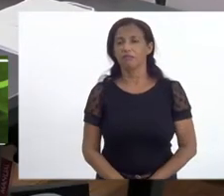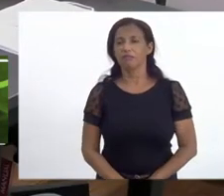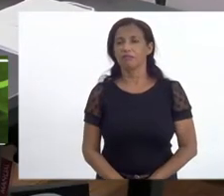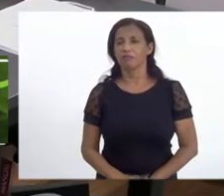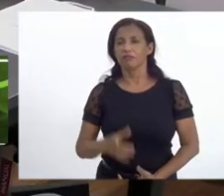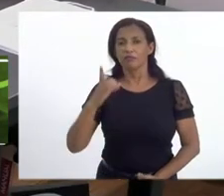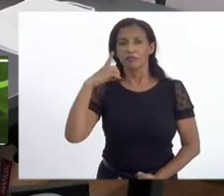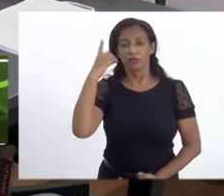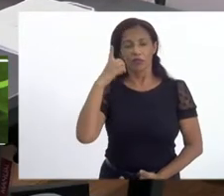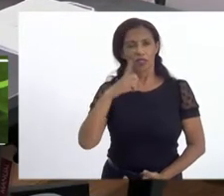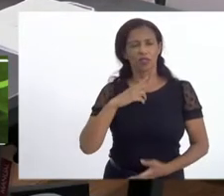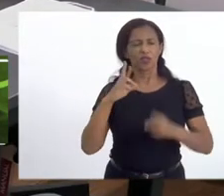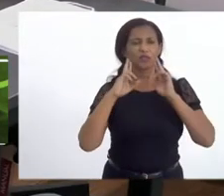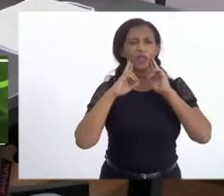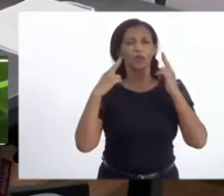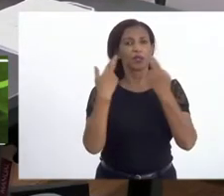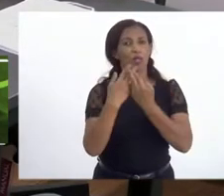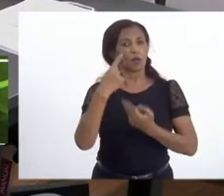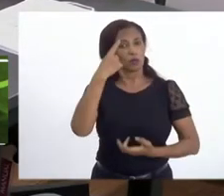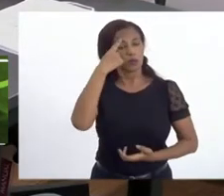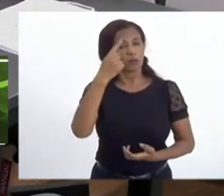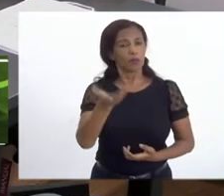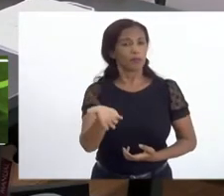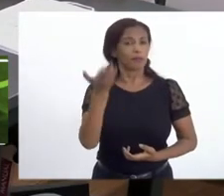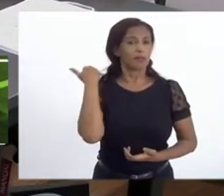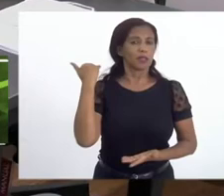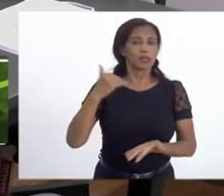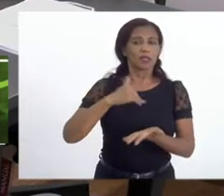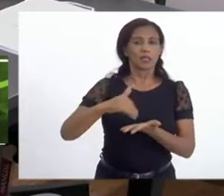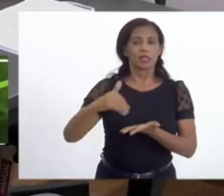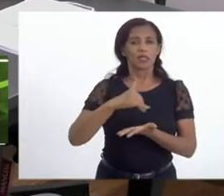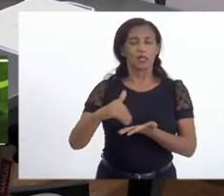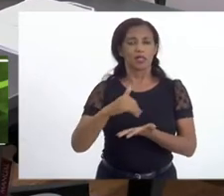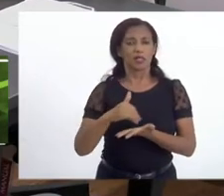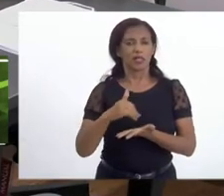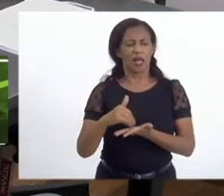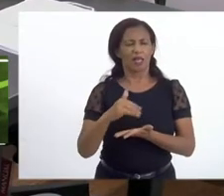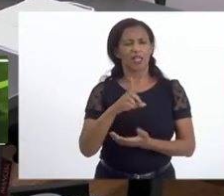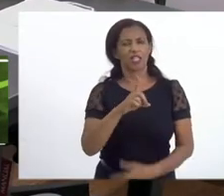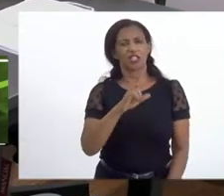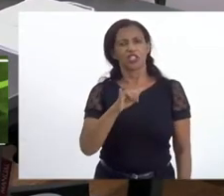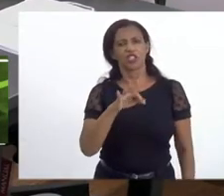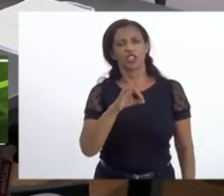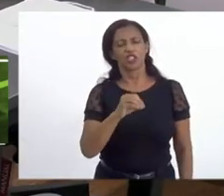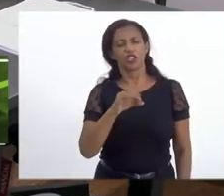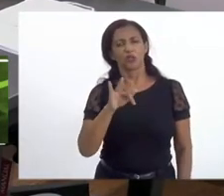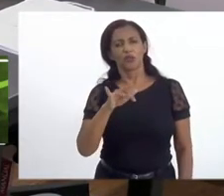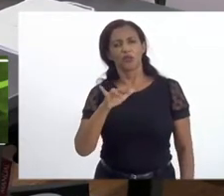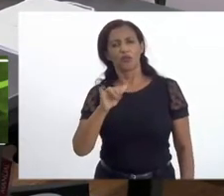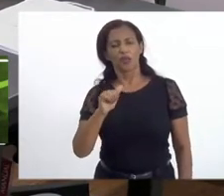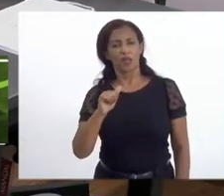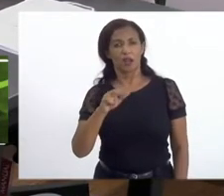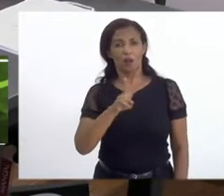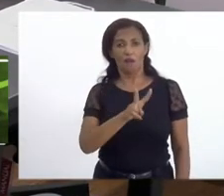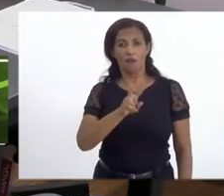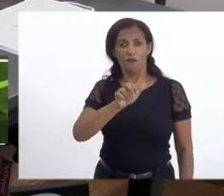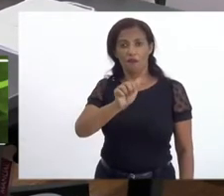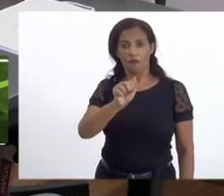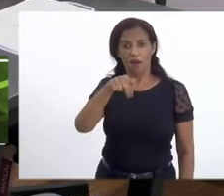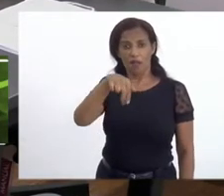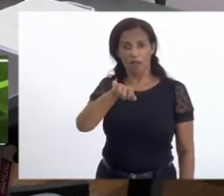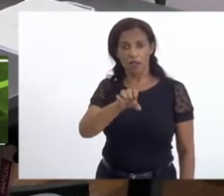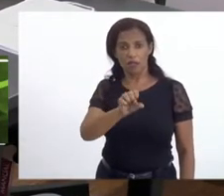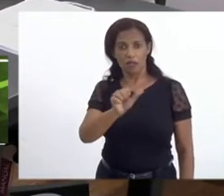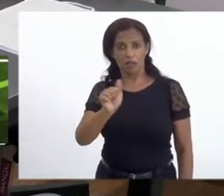Deputado, eu tive uma reunião na semana passada com a secretária de Turismo do Distrito Federal, a Vanessa, e junto com os convênios bureau aqui